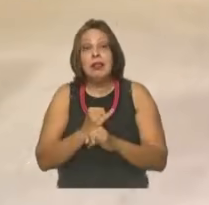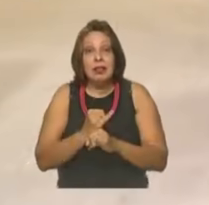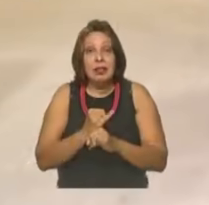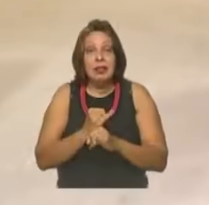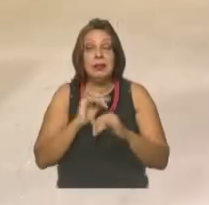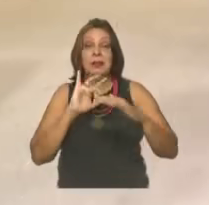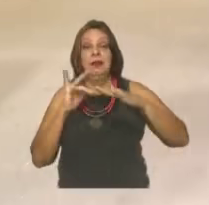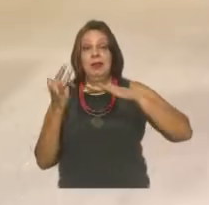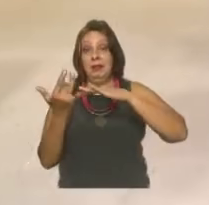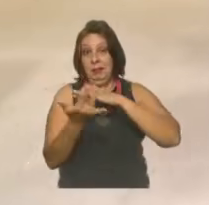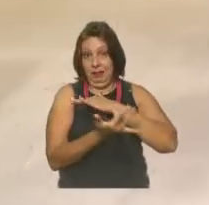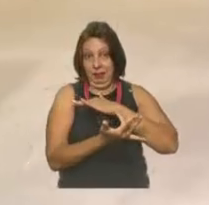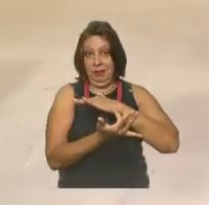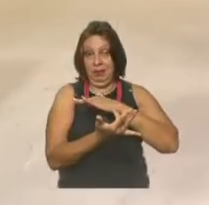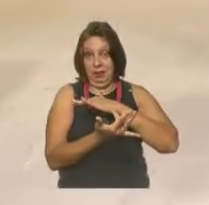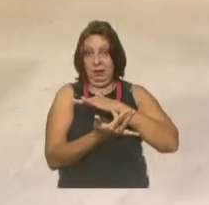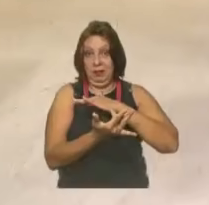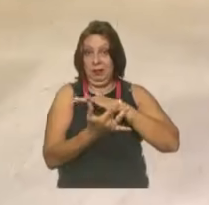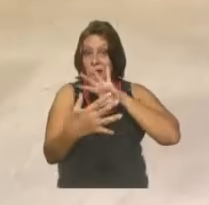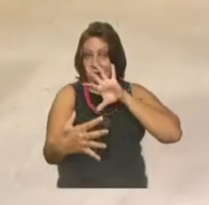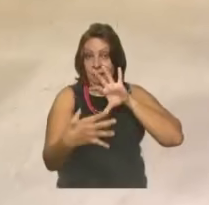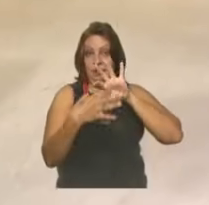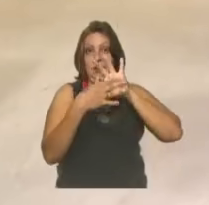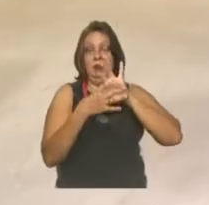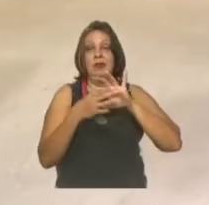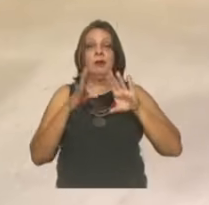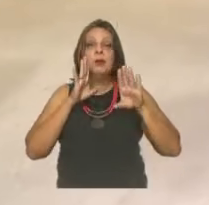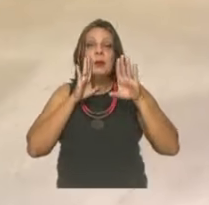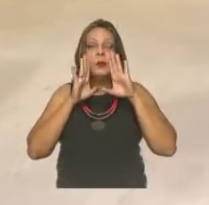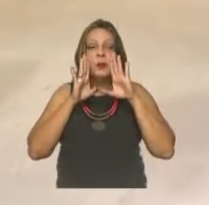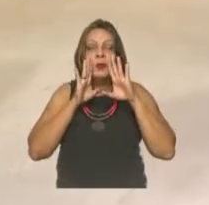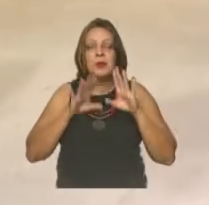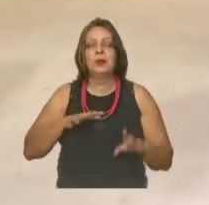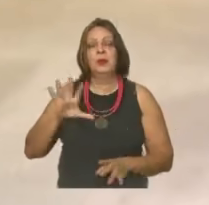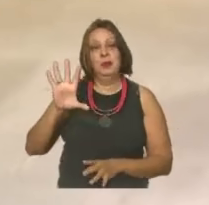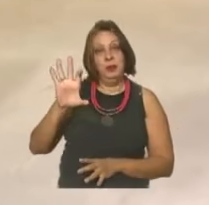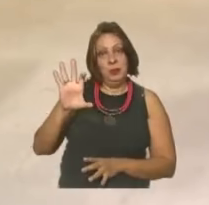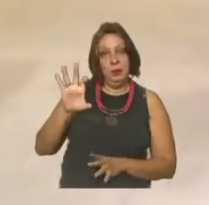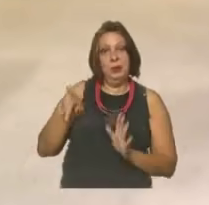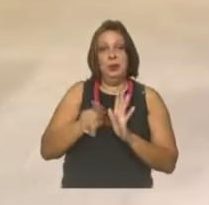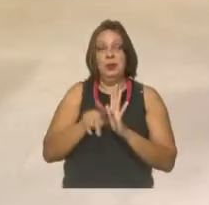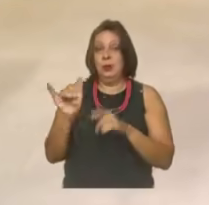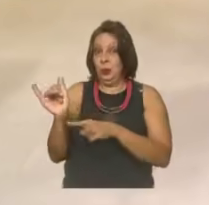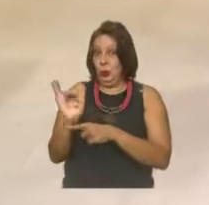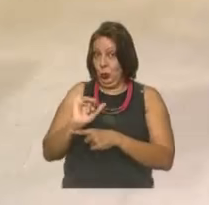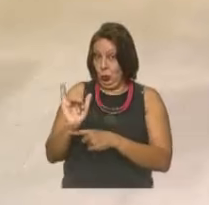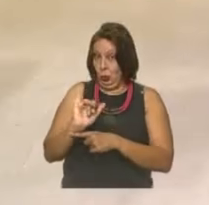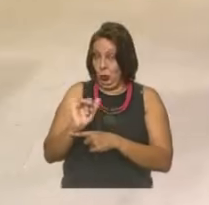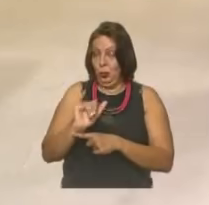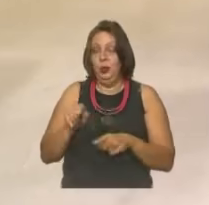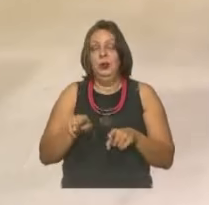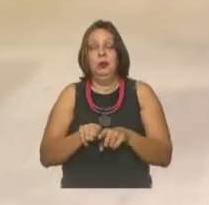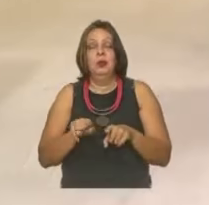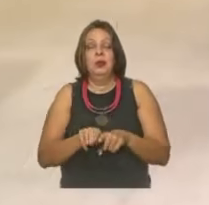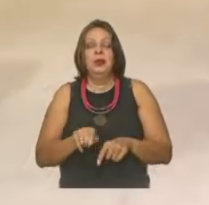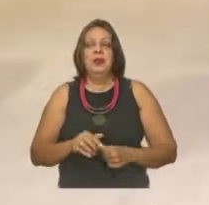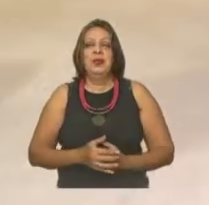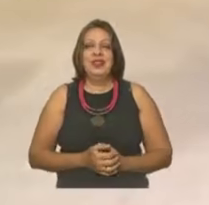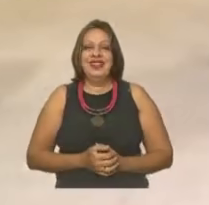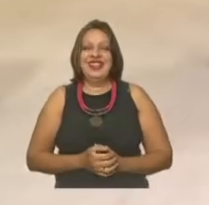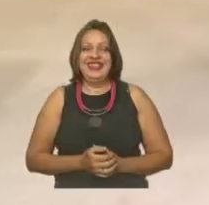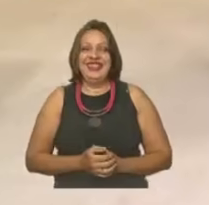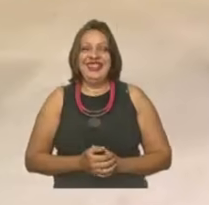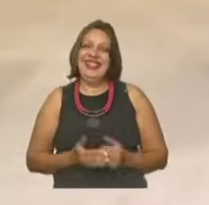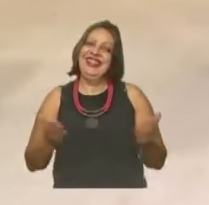das nossas redes sociais aí. Todo mundo ligadinho no Facebook, Instagram, YouTube, no perfil @ CajuCapOficial. É isso